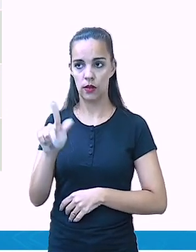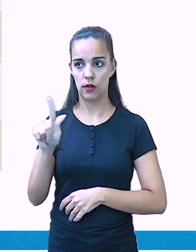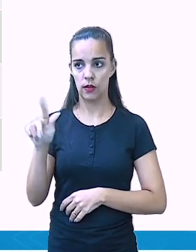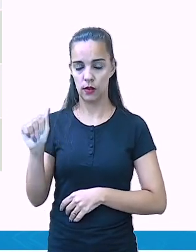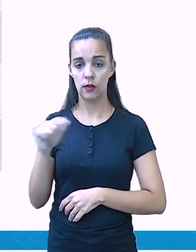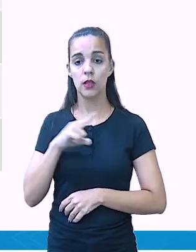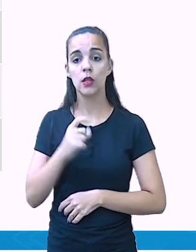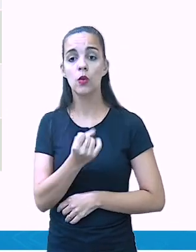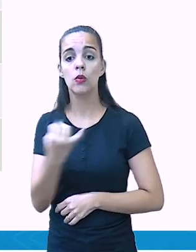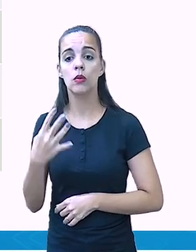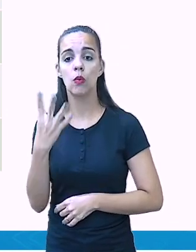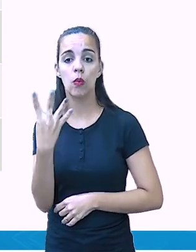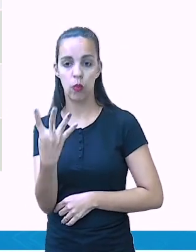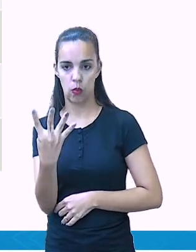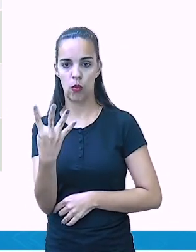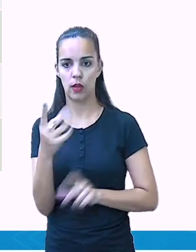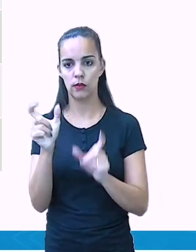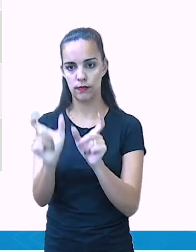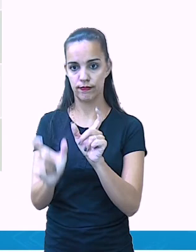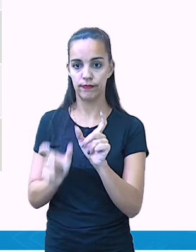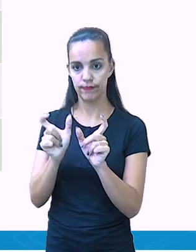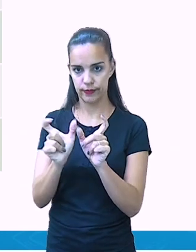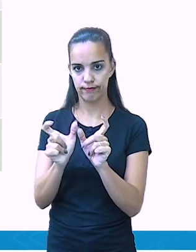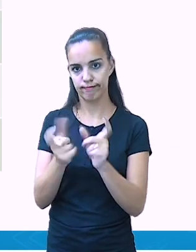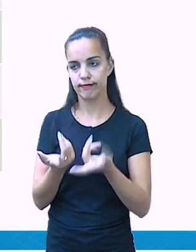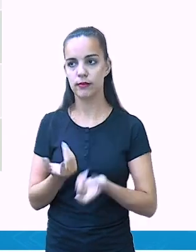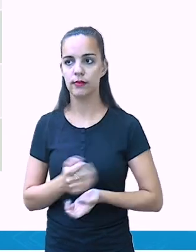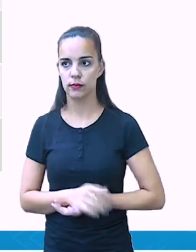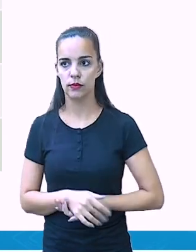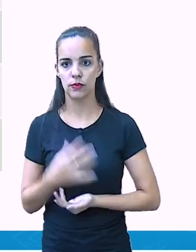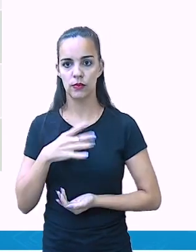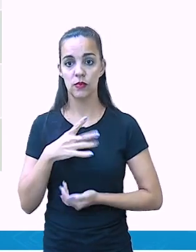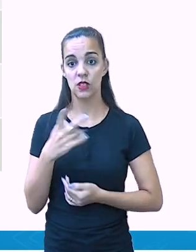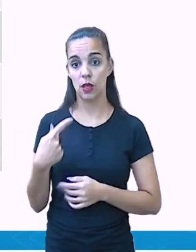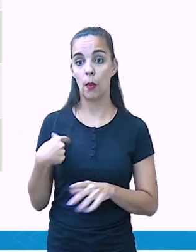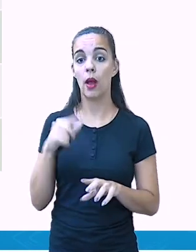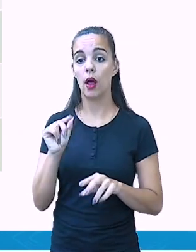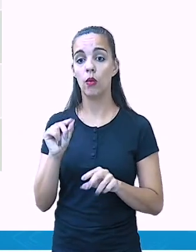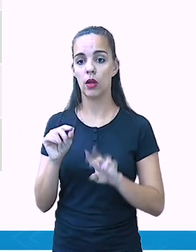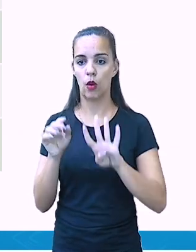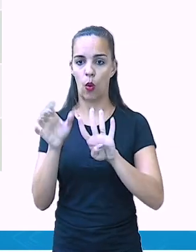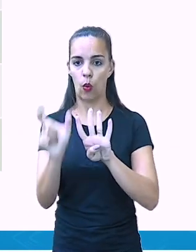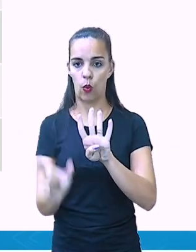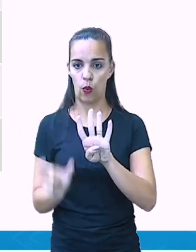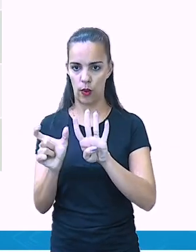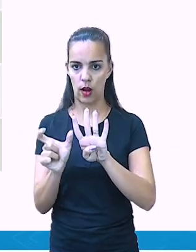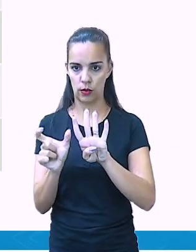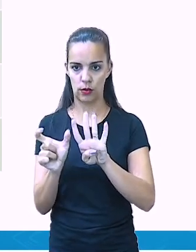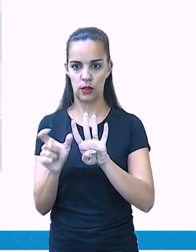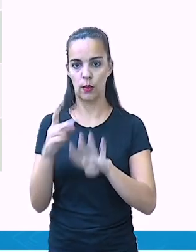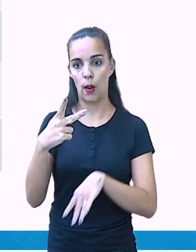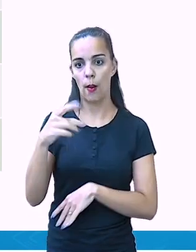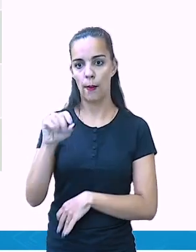tartaruga. Então ela tem 4 sílabas, então ela é uma polissílaba. Olha lá, eu marquei.